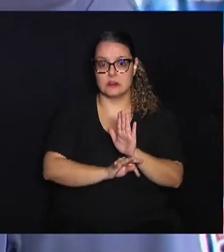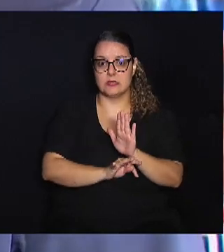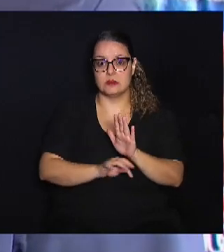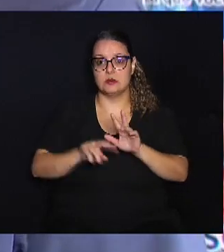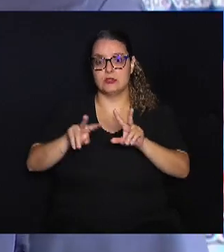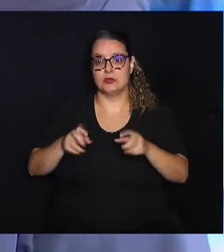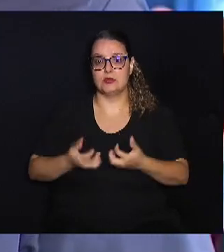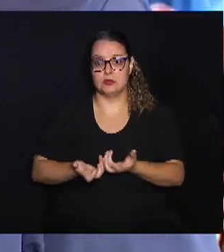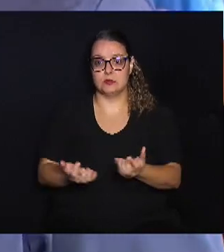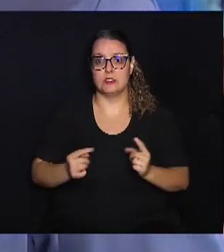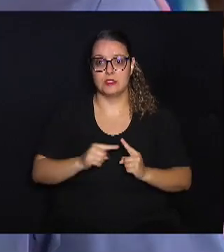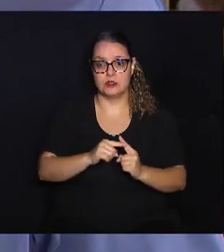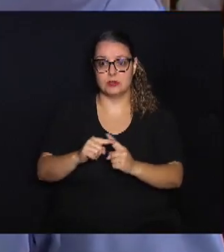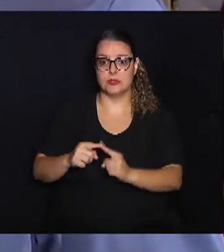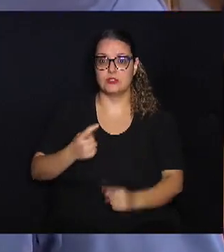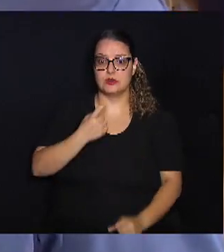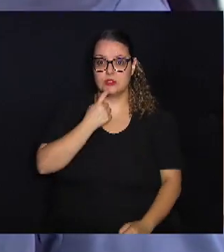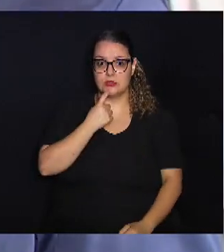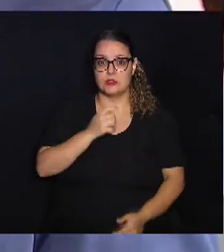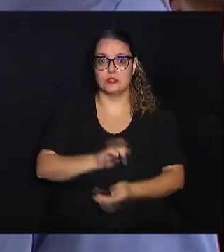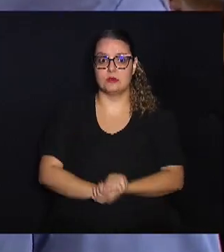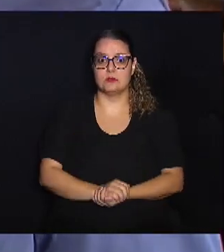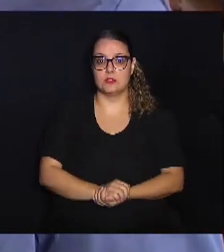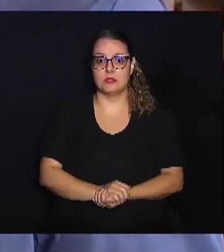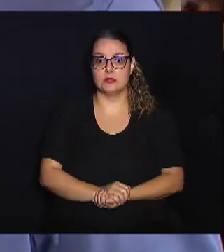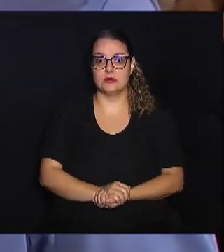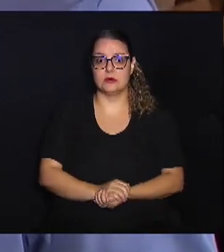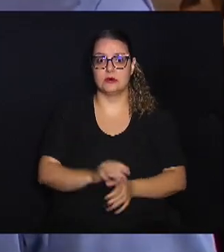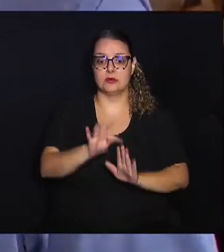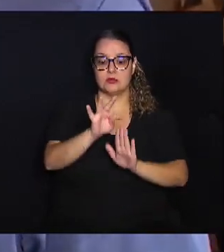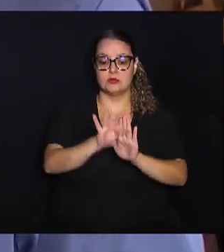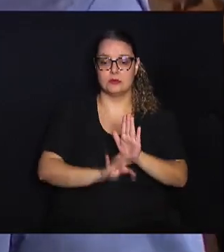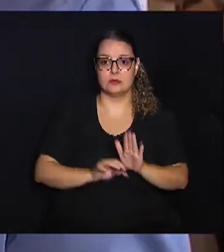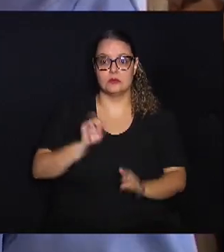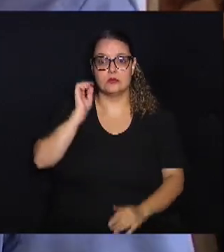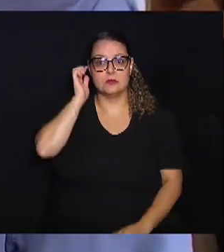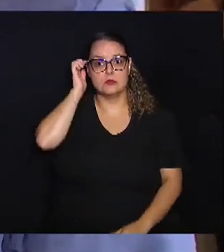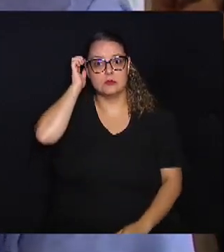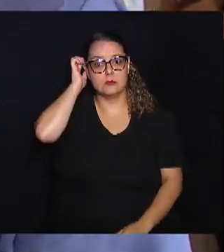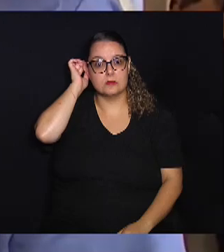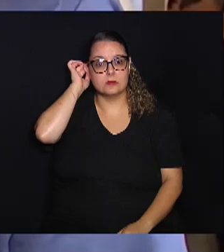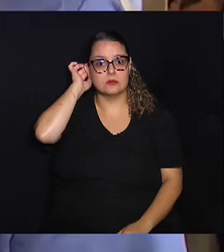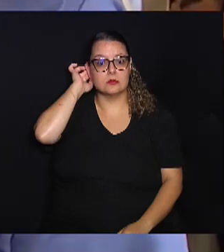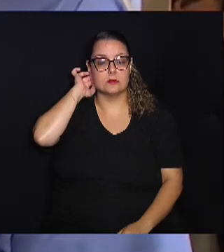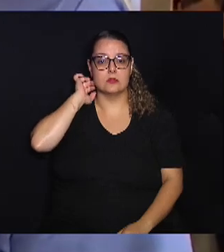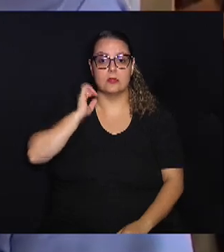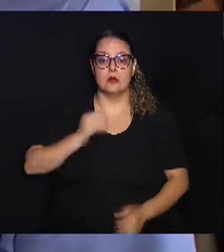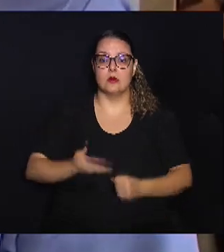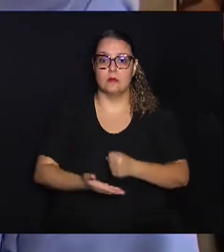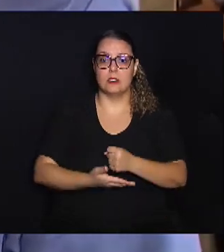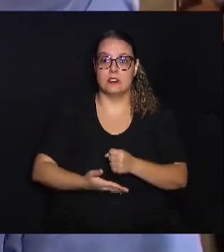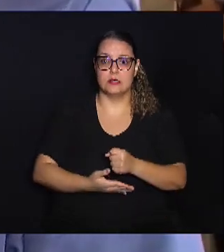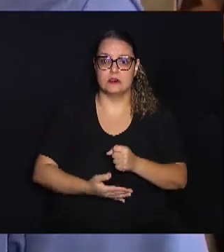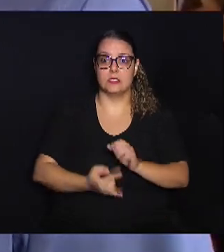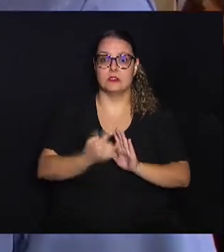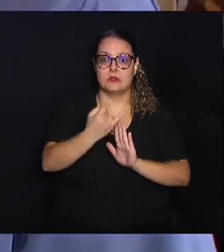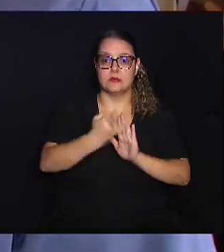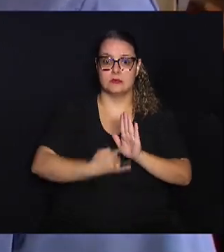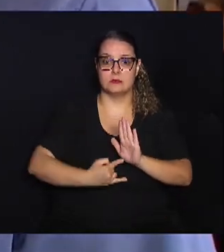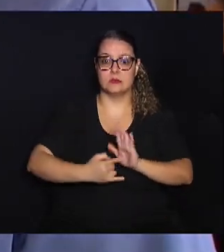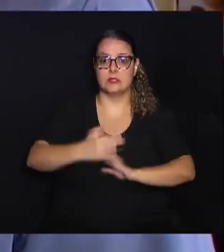cemitério de Campinas e um texto baseado nas documentações da Câmara Municipal.